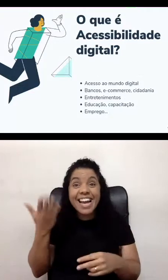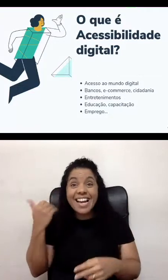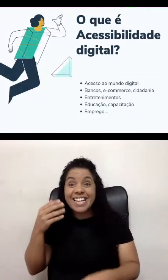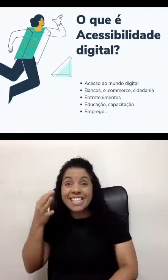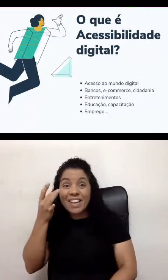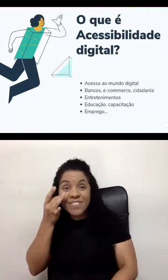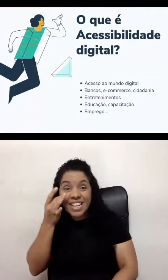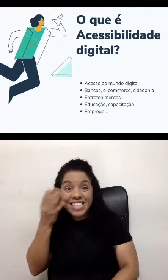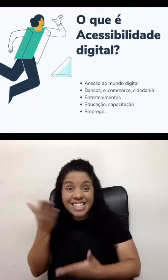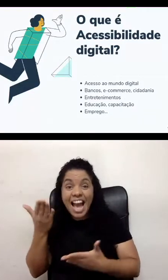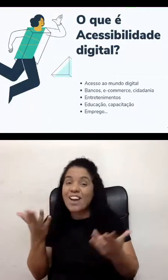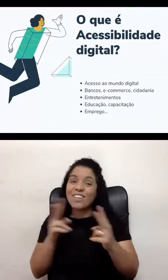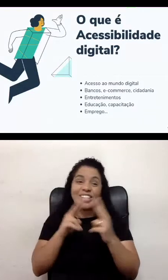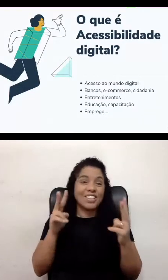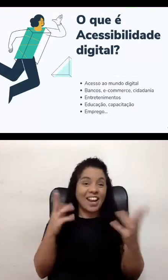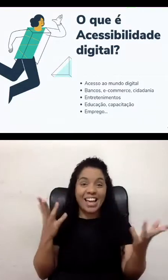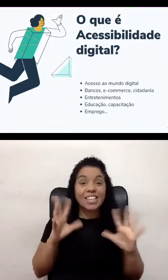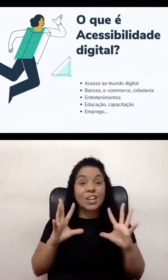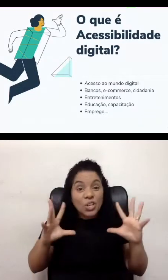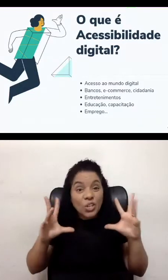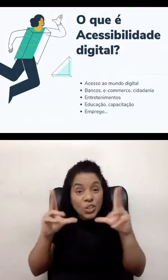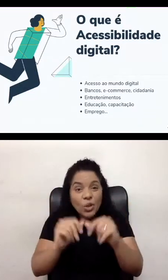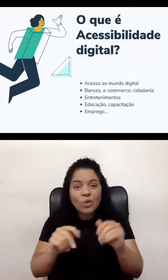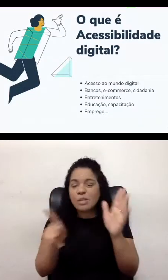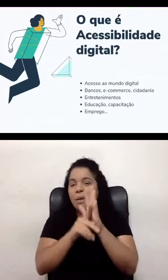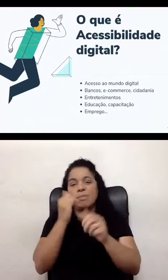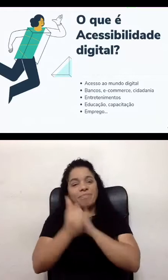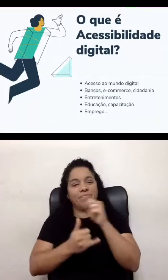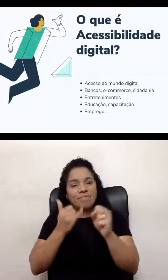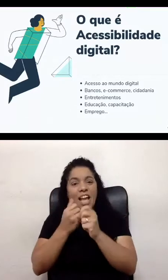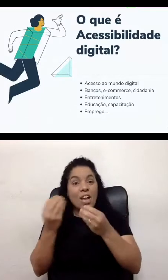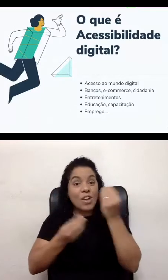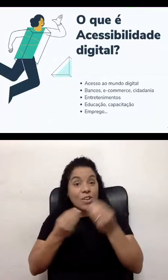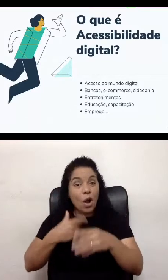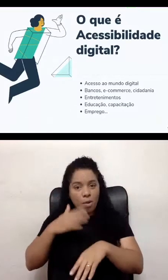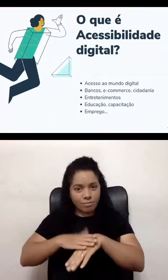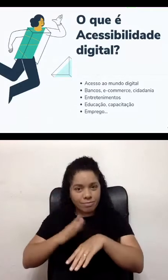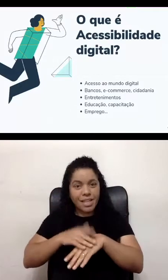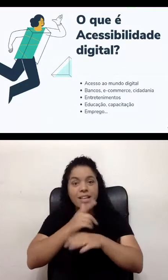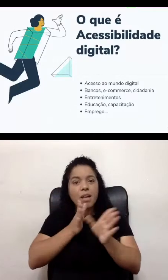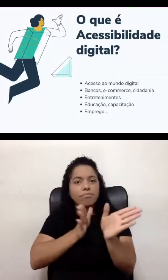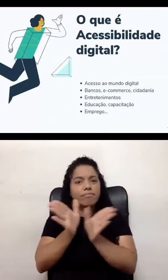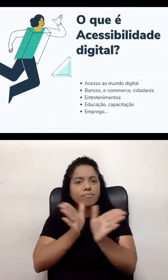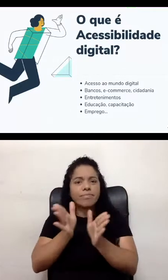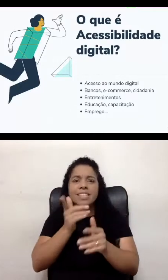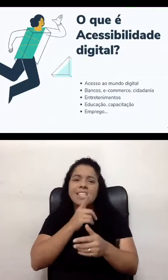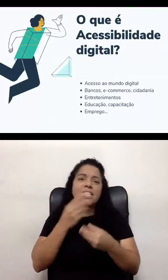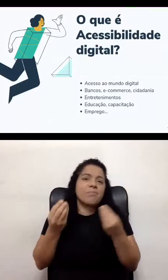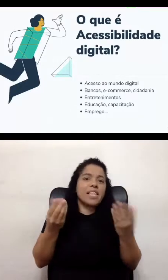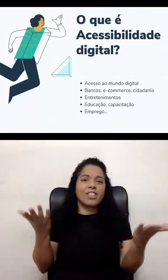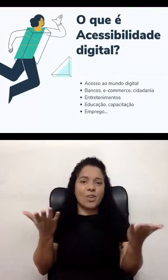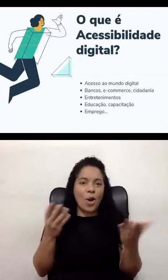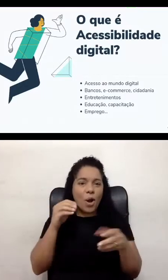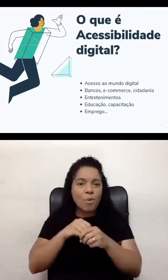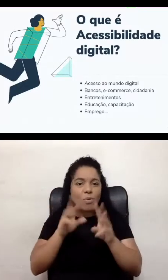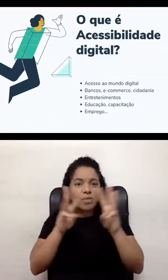hoje nós estamos online. Então, assim, tudo está sendo pela internet. Como que eu tenho acessibilidade nesses sites?